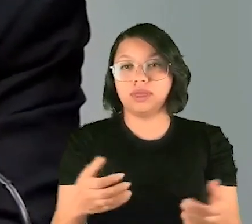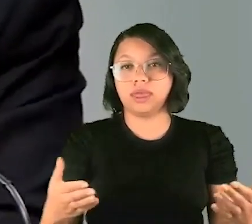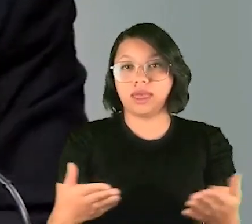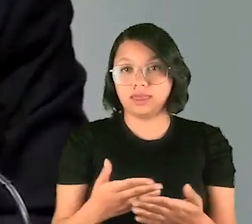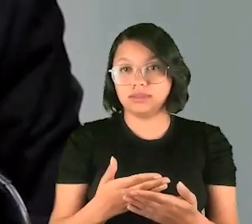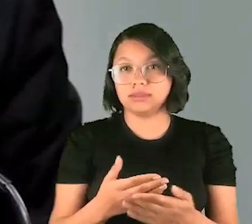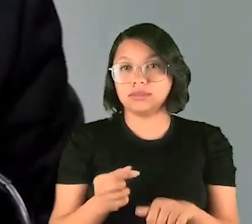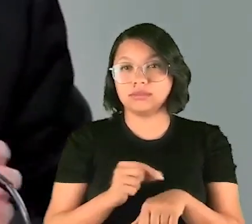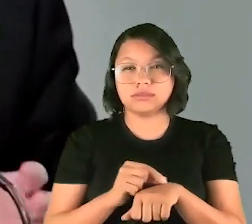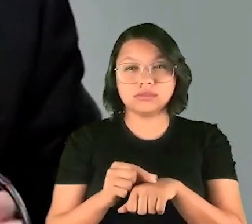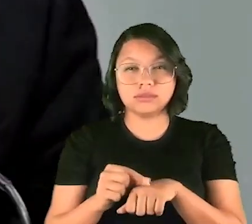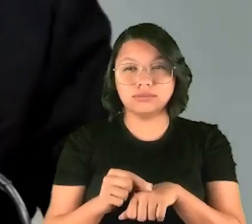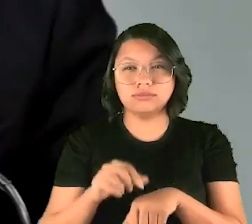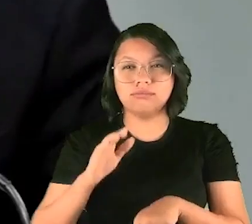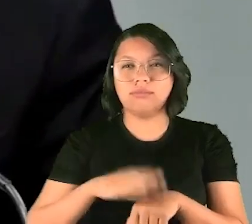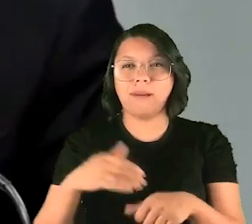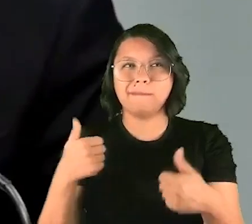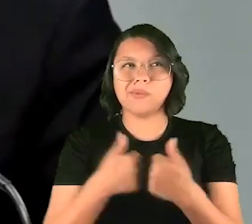do paciente,